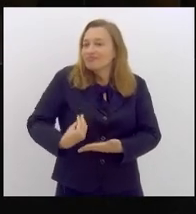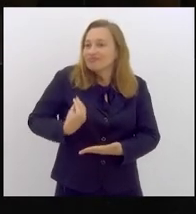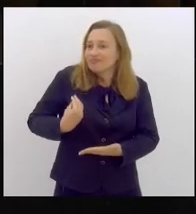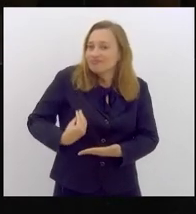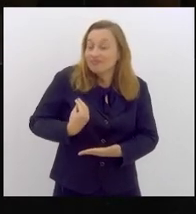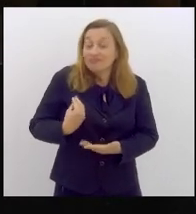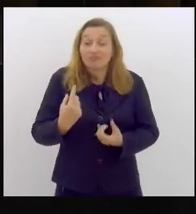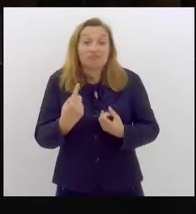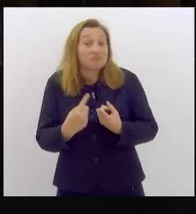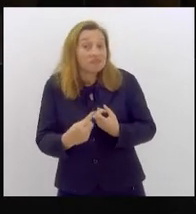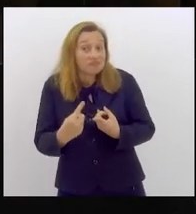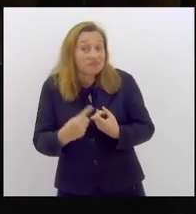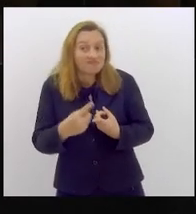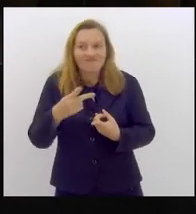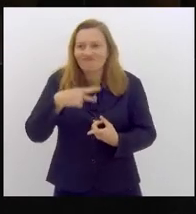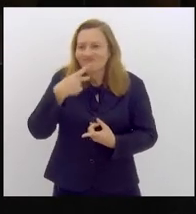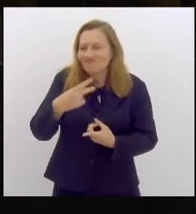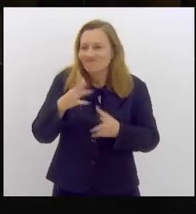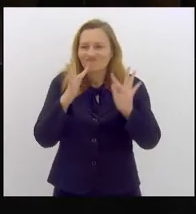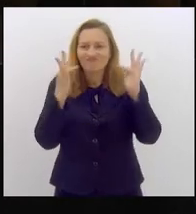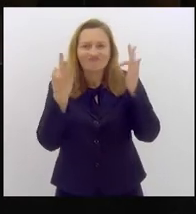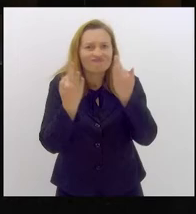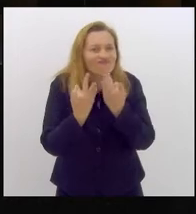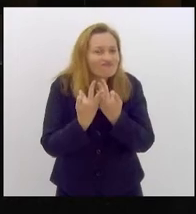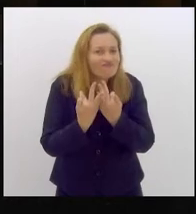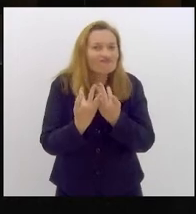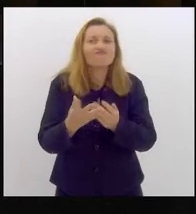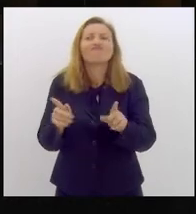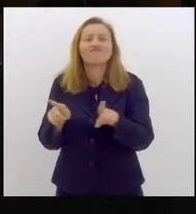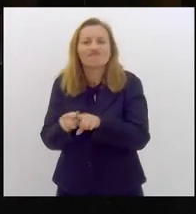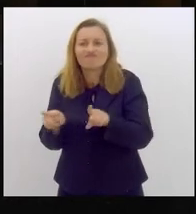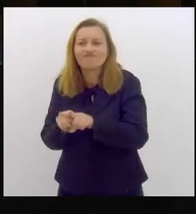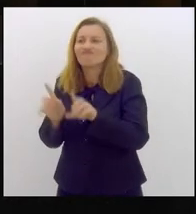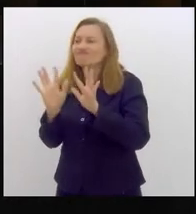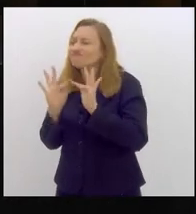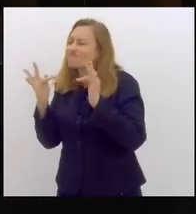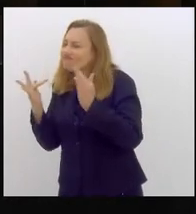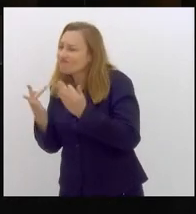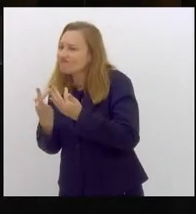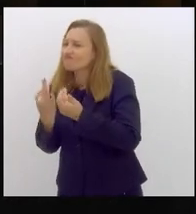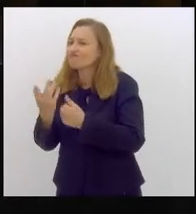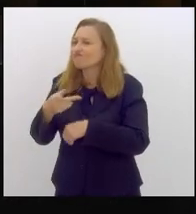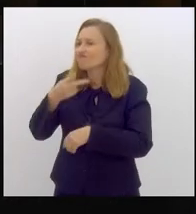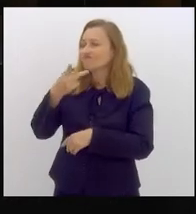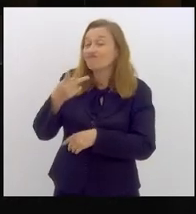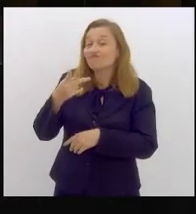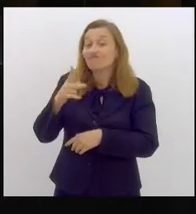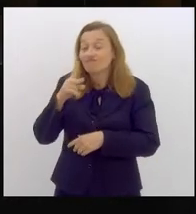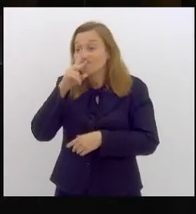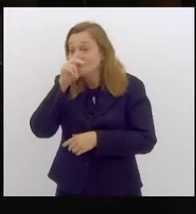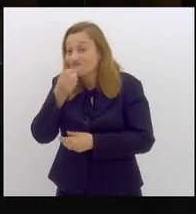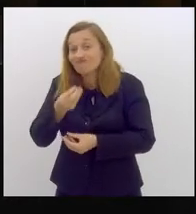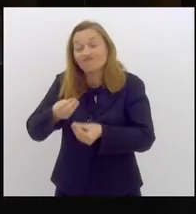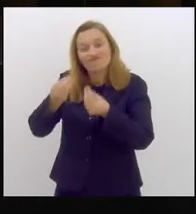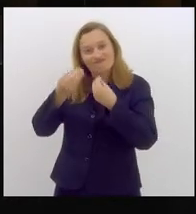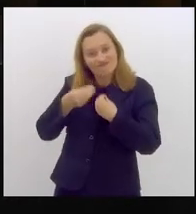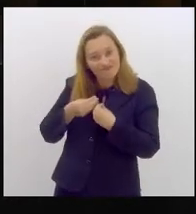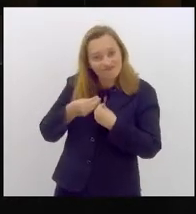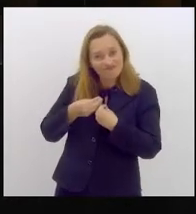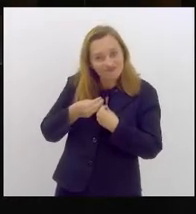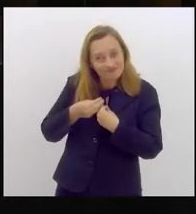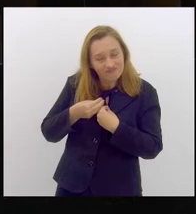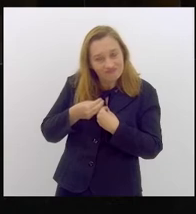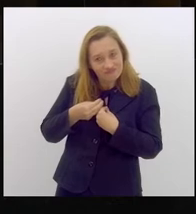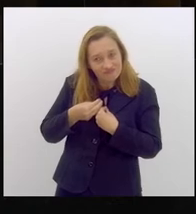sobrevivência, porque falar de família é falar também daqueles e daquelas que nos fortalece, que nos dá